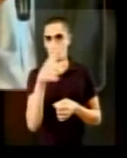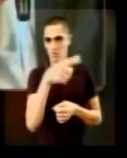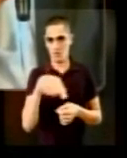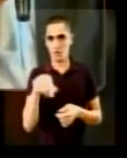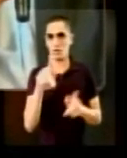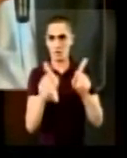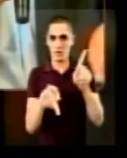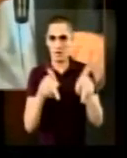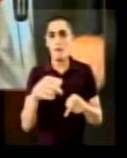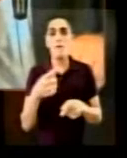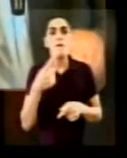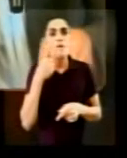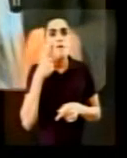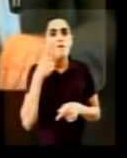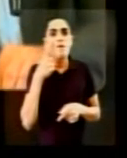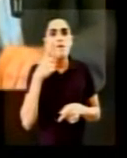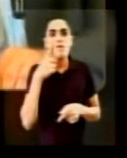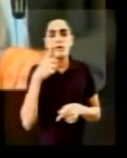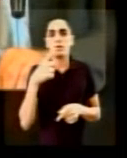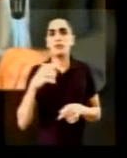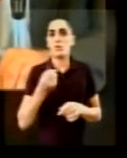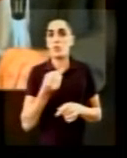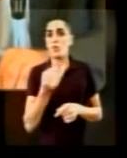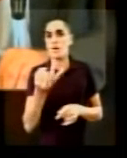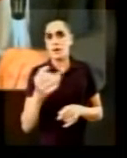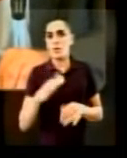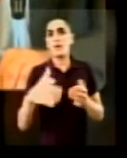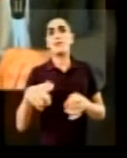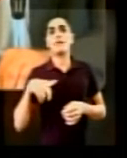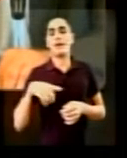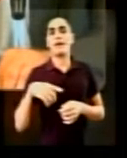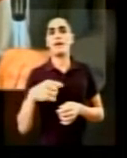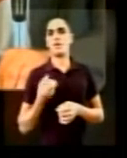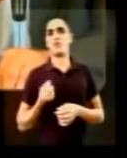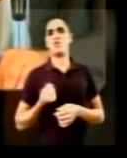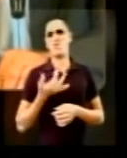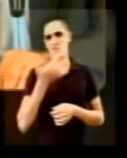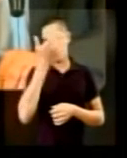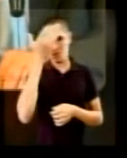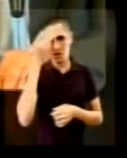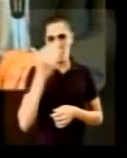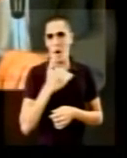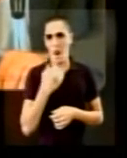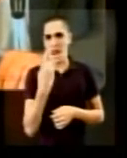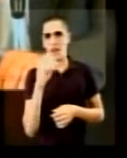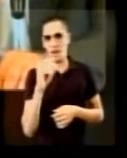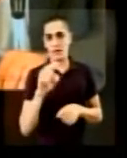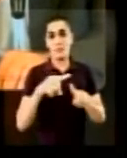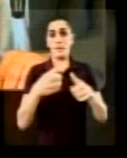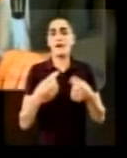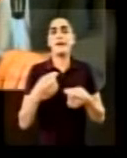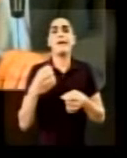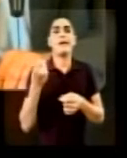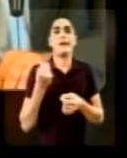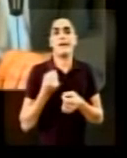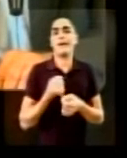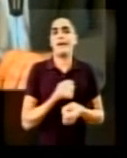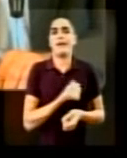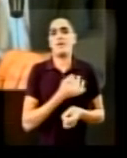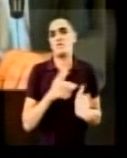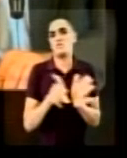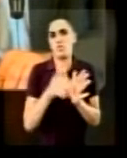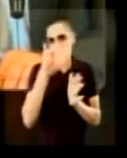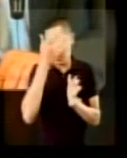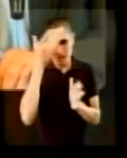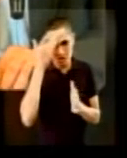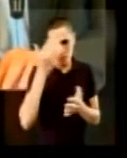passada. Isso vem de longa data e nós esperamos que com as quedas que nós estamos apresentando, que